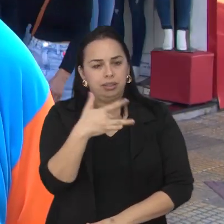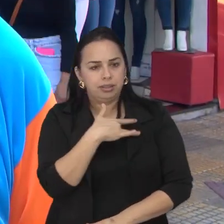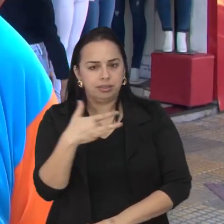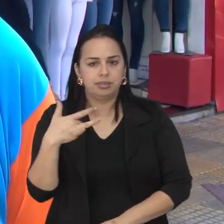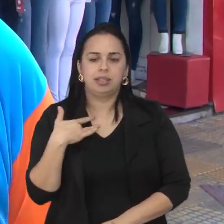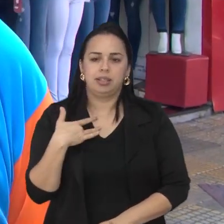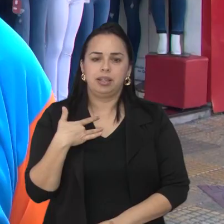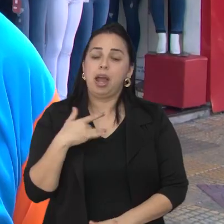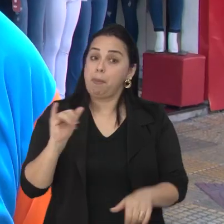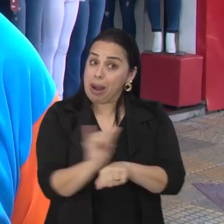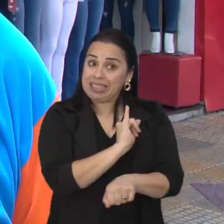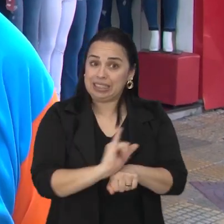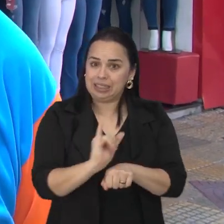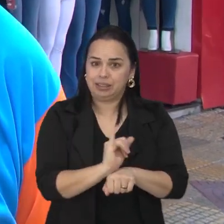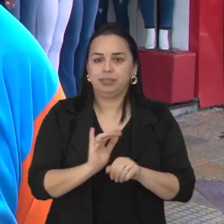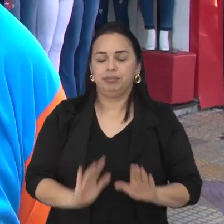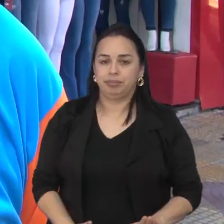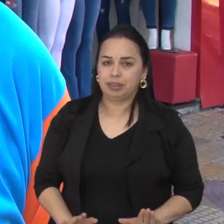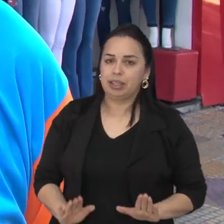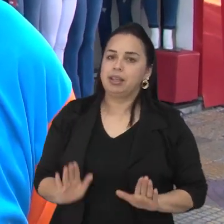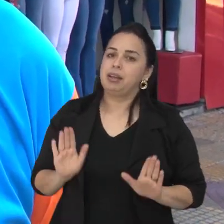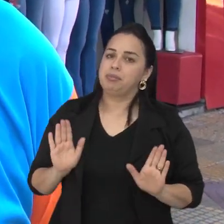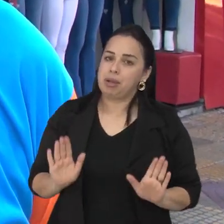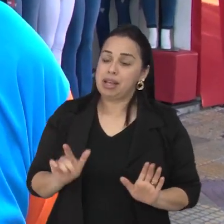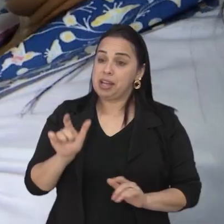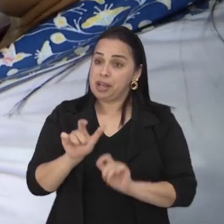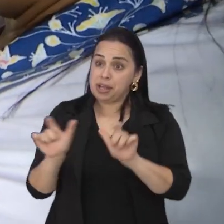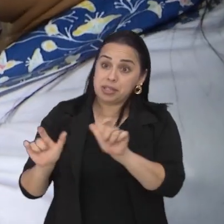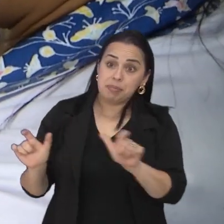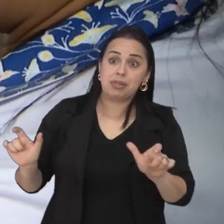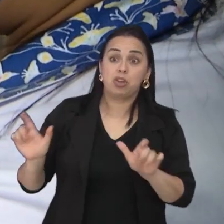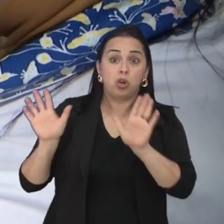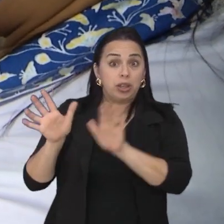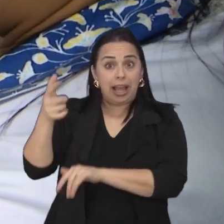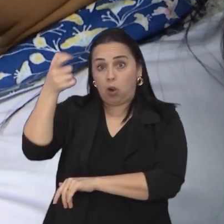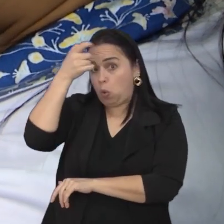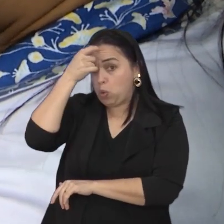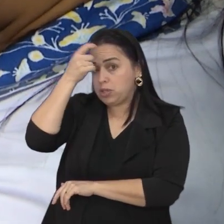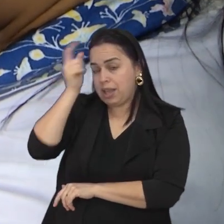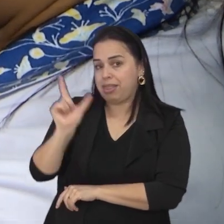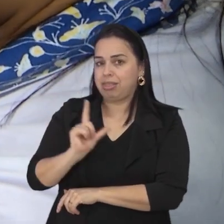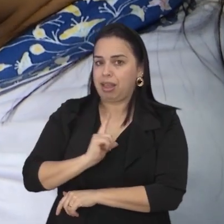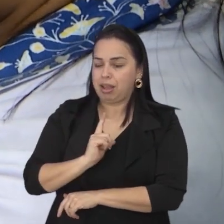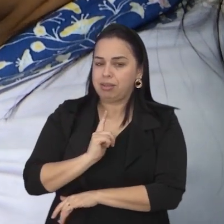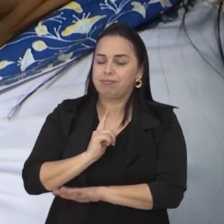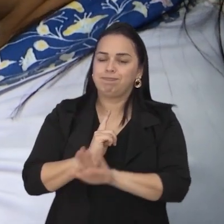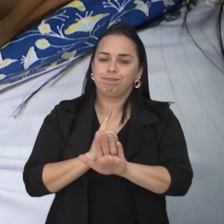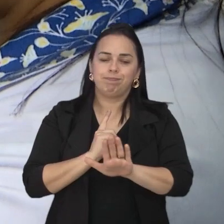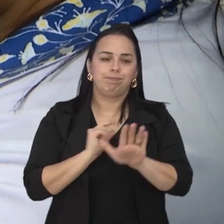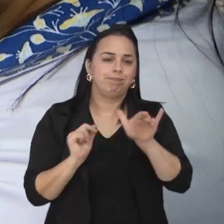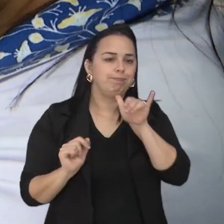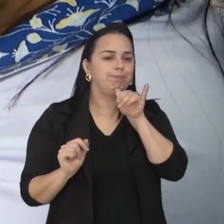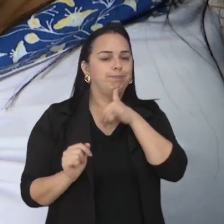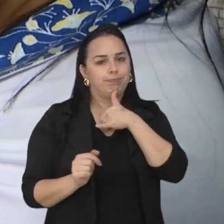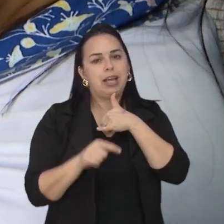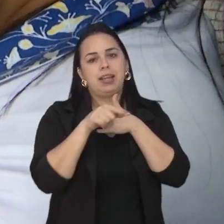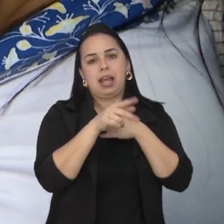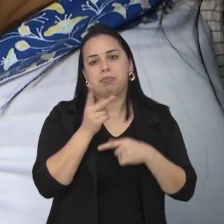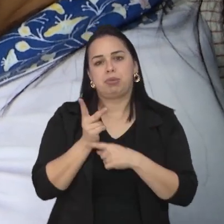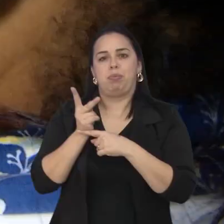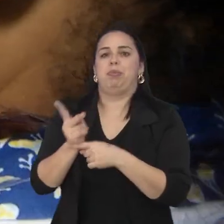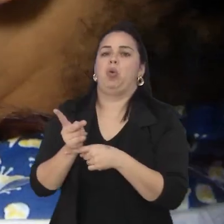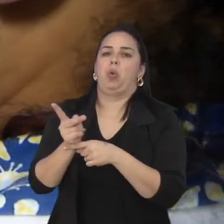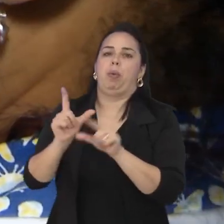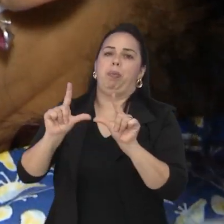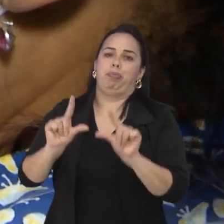meio para melhorar hoje a saúde, né? O caminho. Pois é, mesmo com tanta gente consciente sobre a